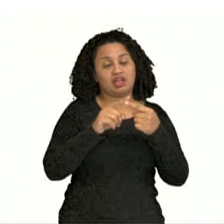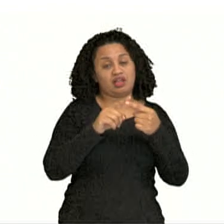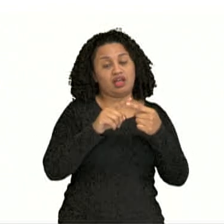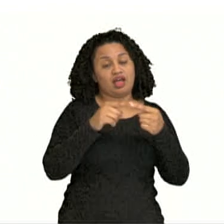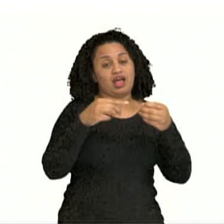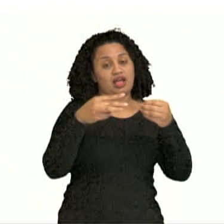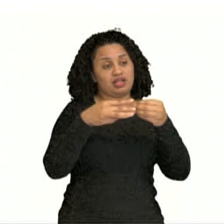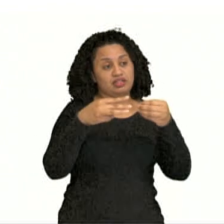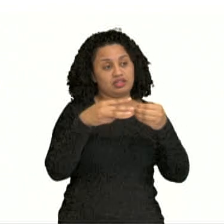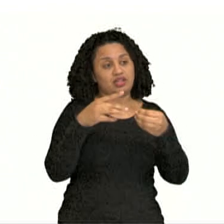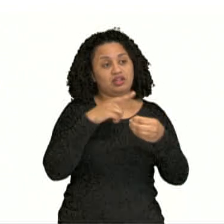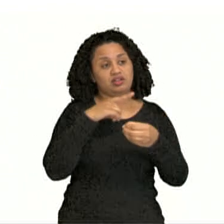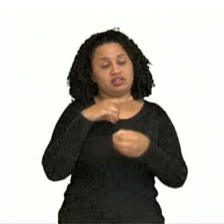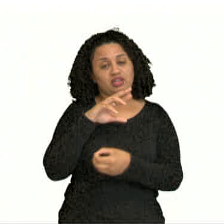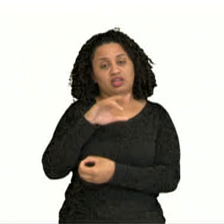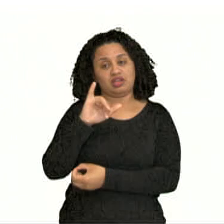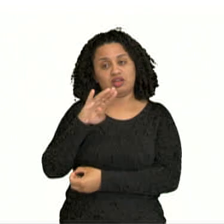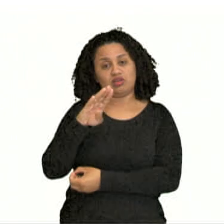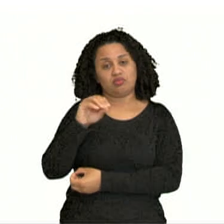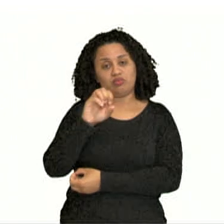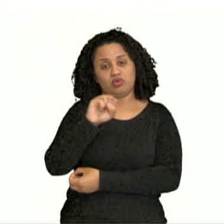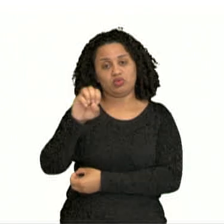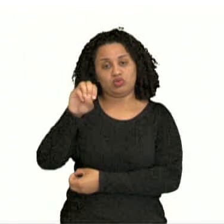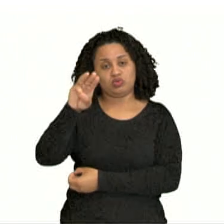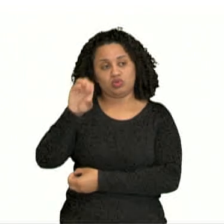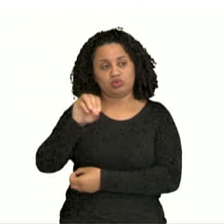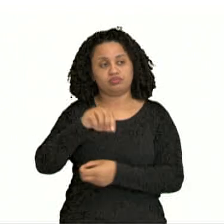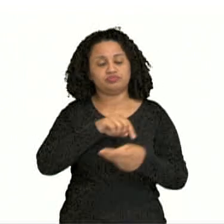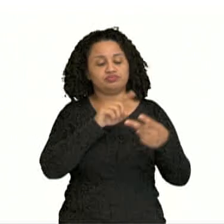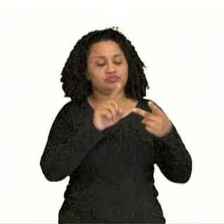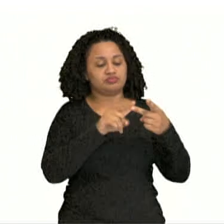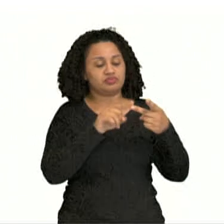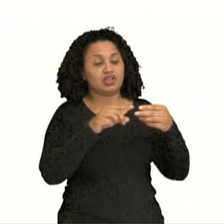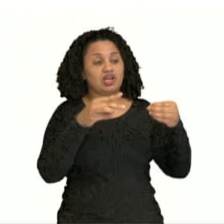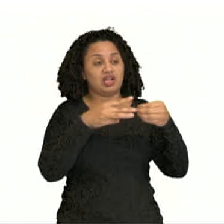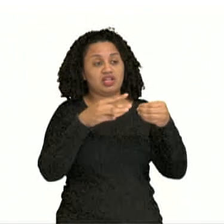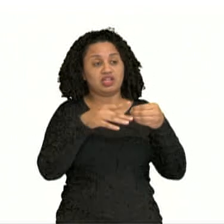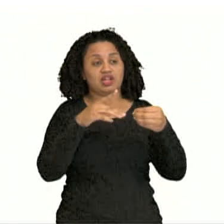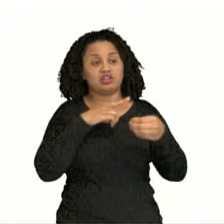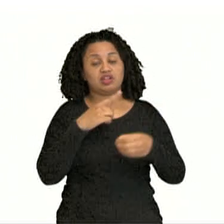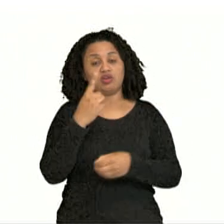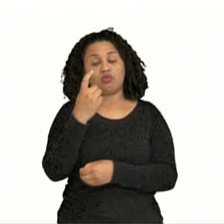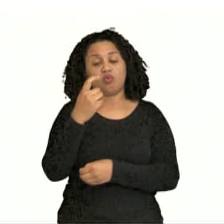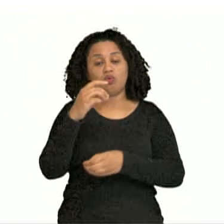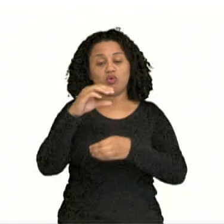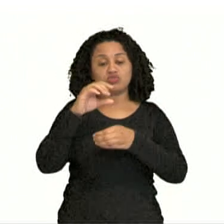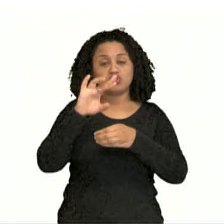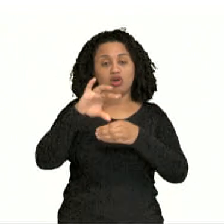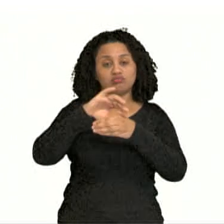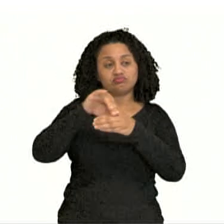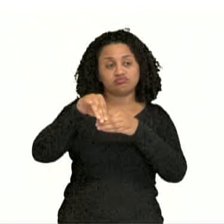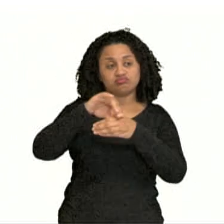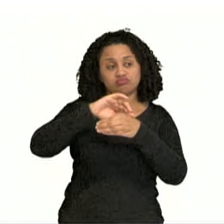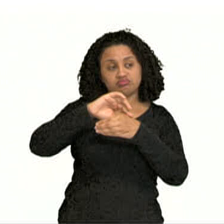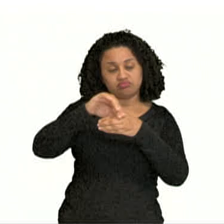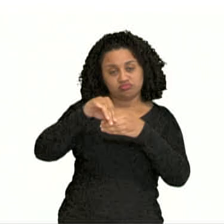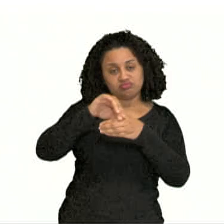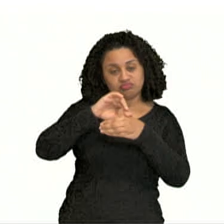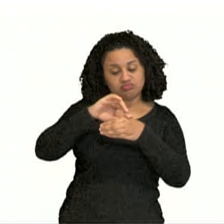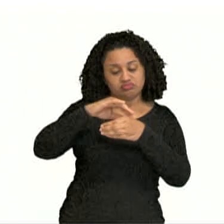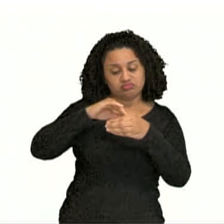uma organela citoplasmática. 2. A célula possui apenas membrana plasmática